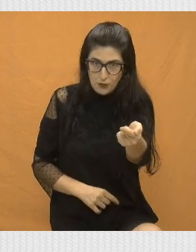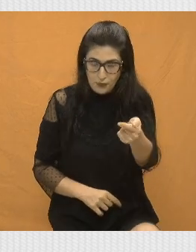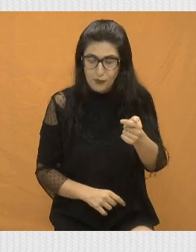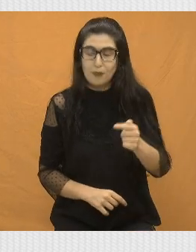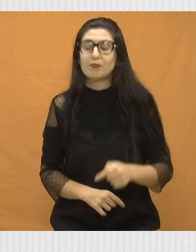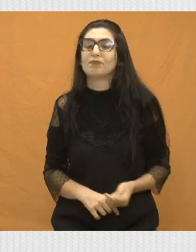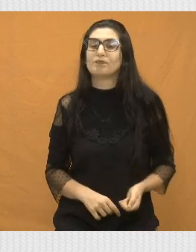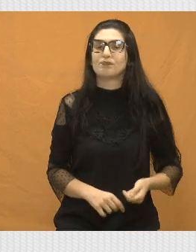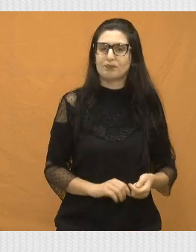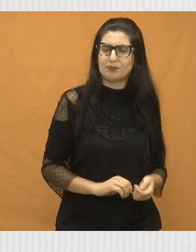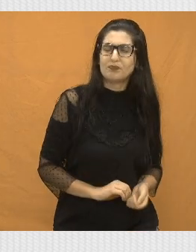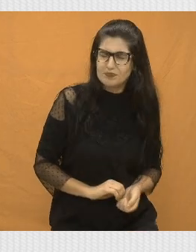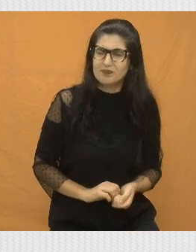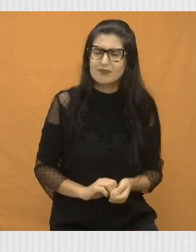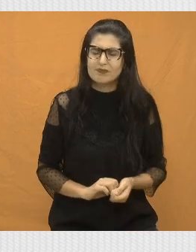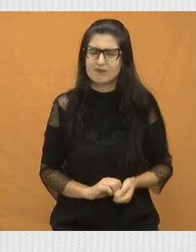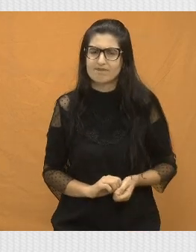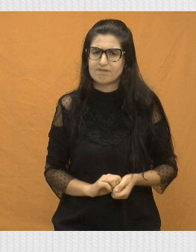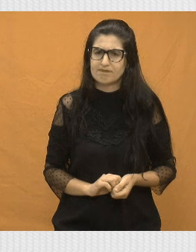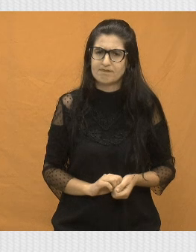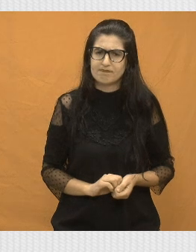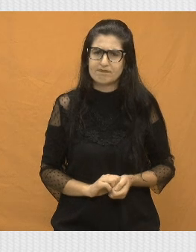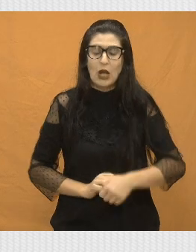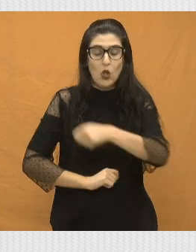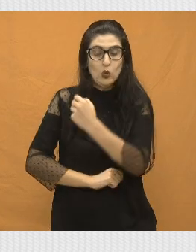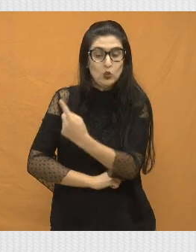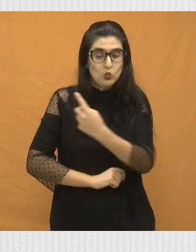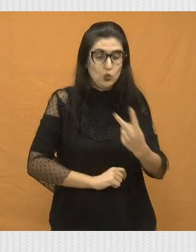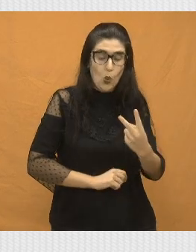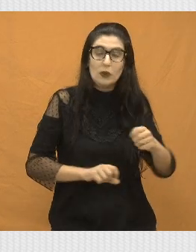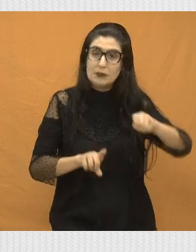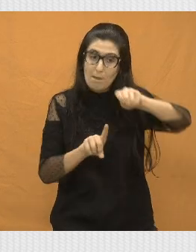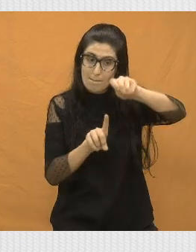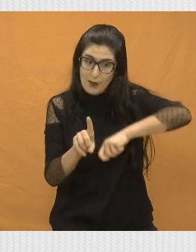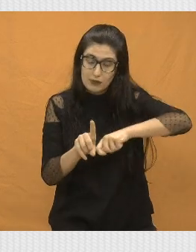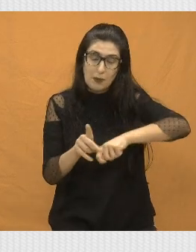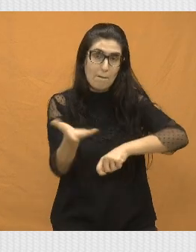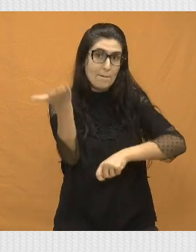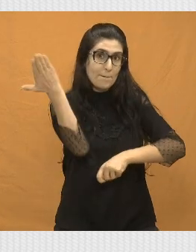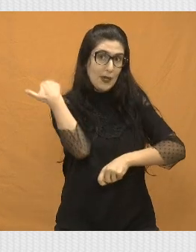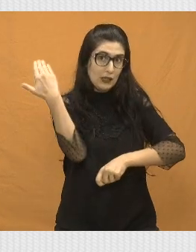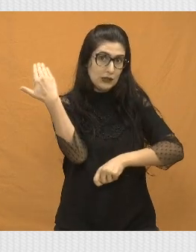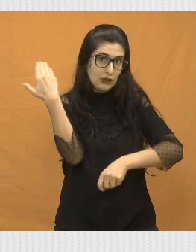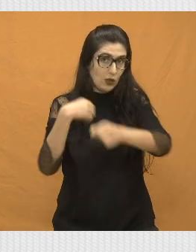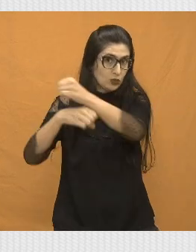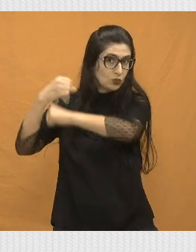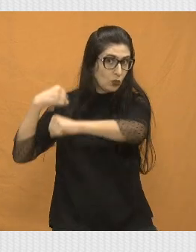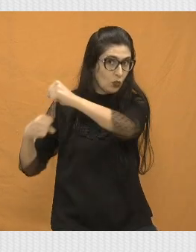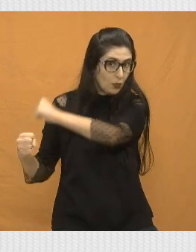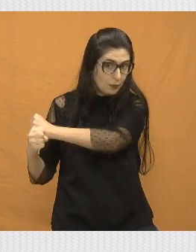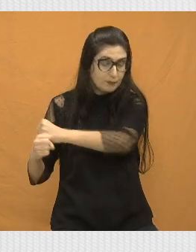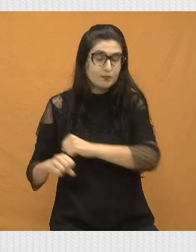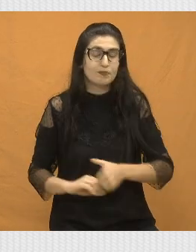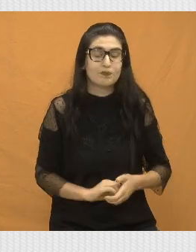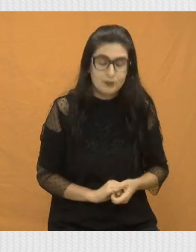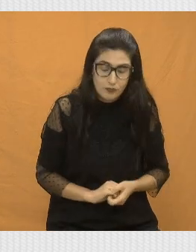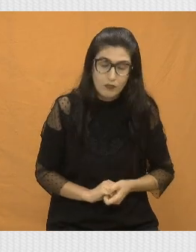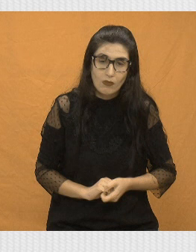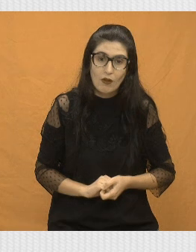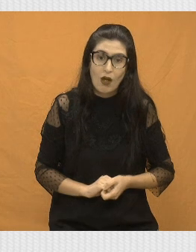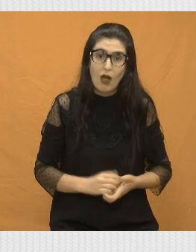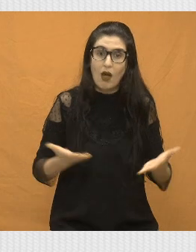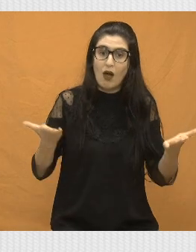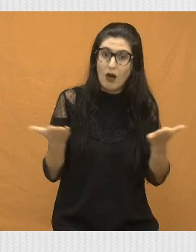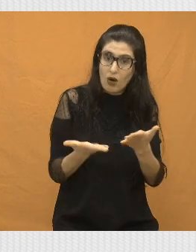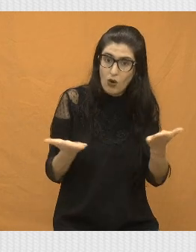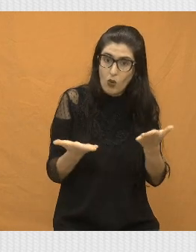932.867.000 apurado nos últimos 12 meses. Para que a gente chegue na receita corrente líquida, nós temos